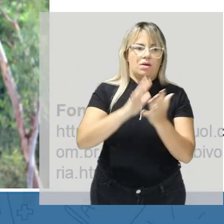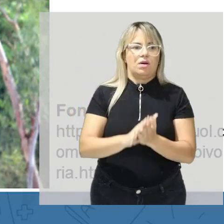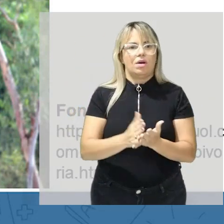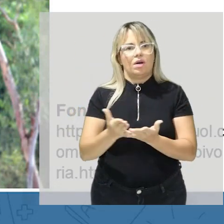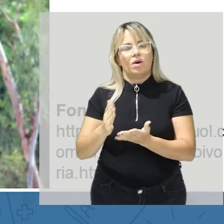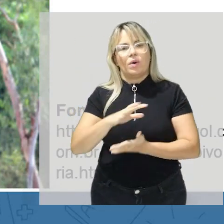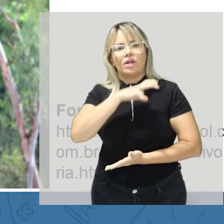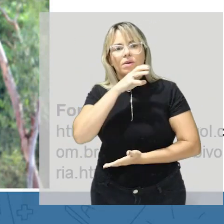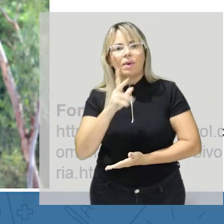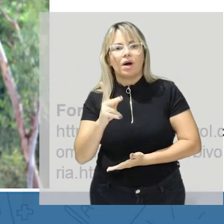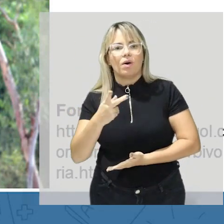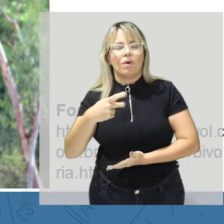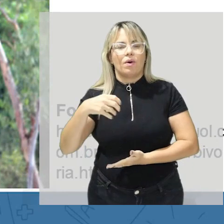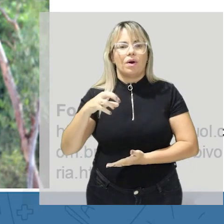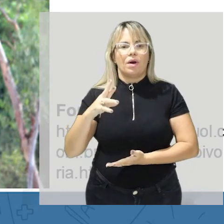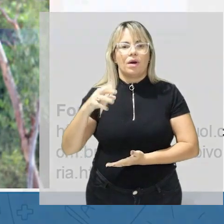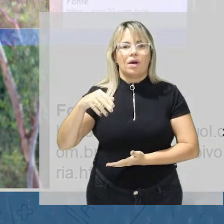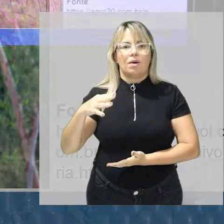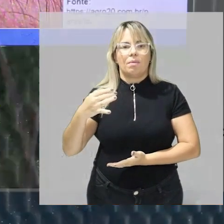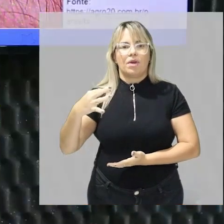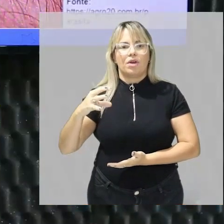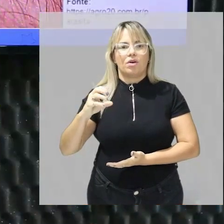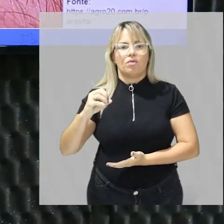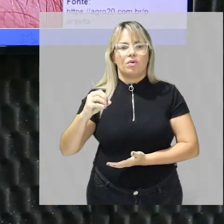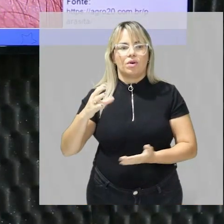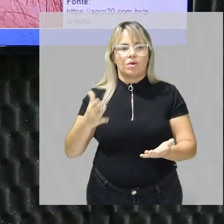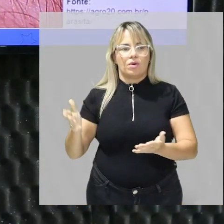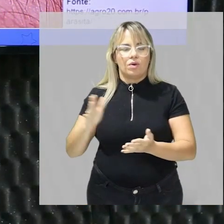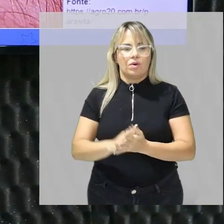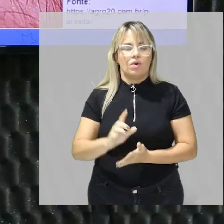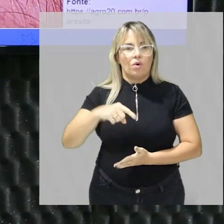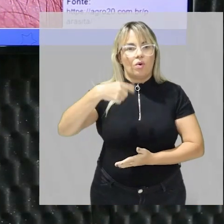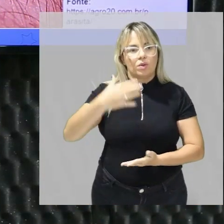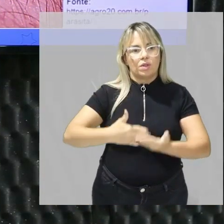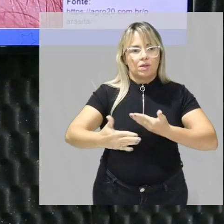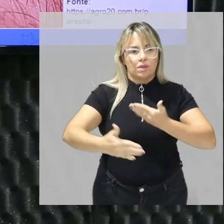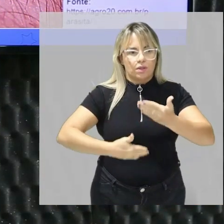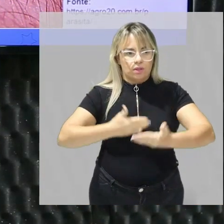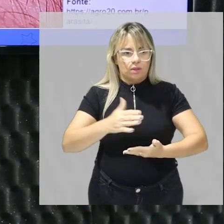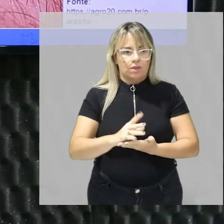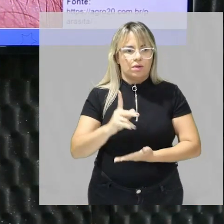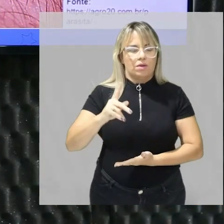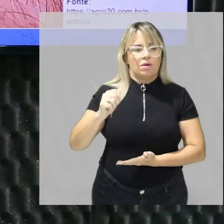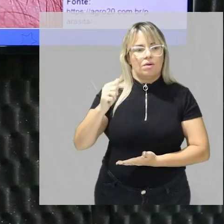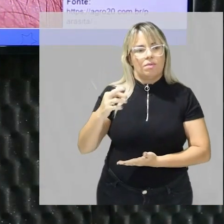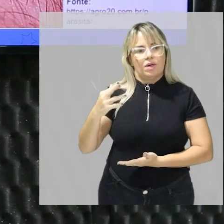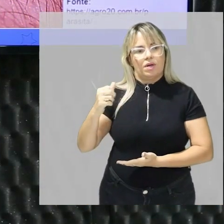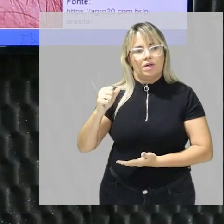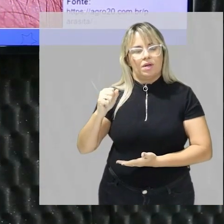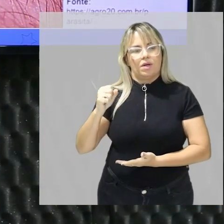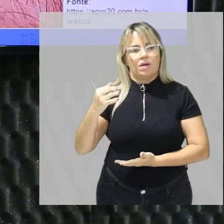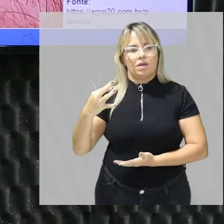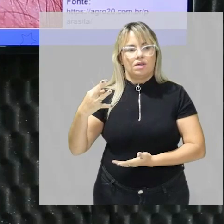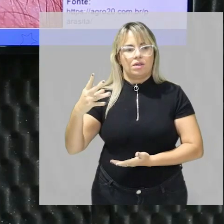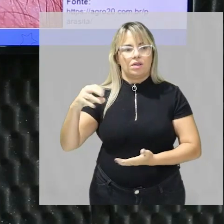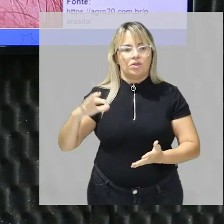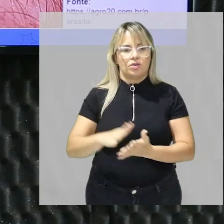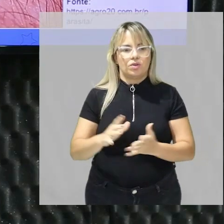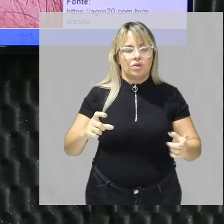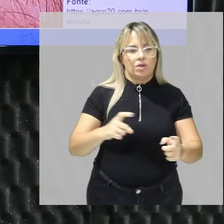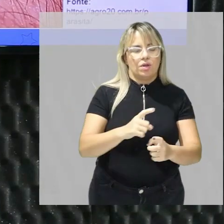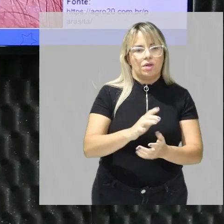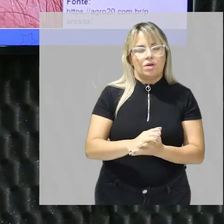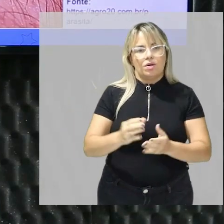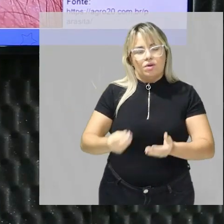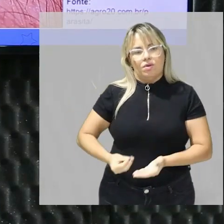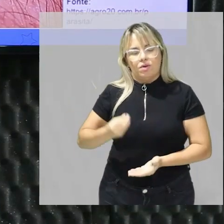herbívoro, tá? E aqui nós temos a relação de parasitismo. O parasitismo é o quê? O indivíduo mora no corpo do